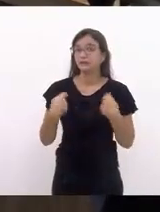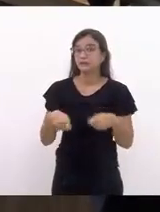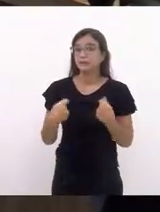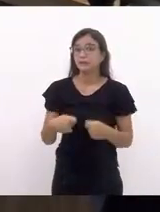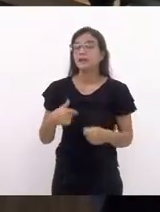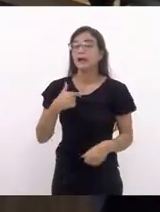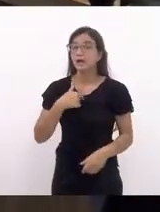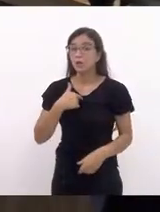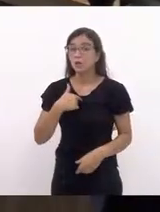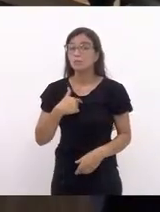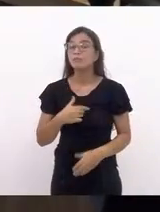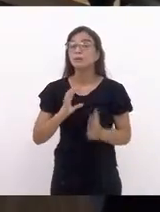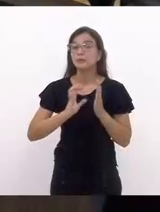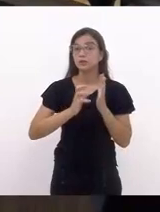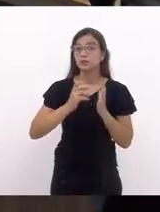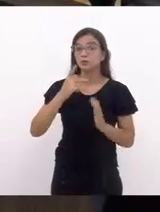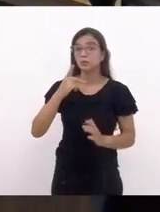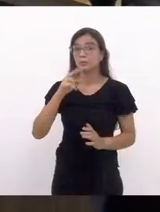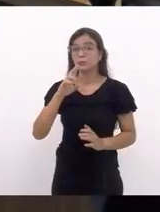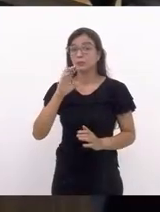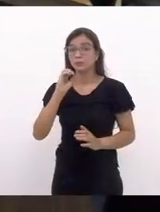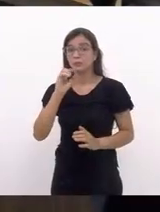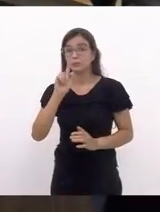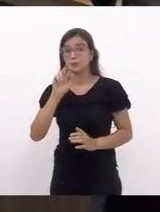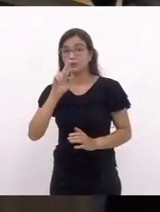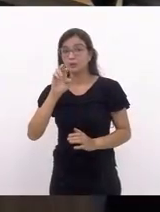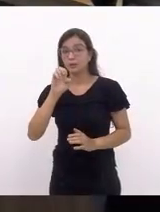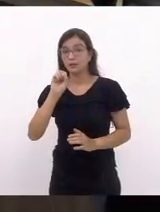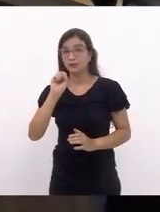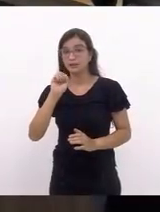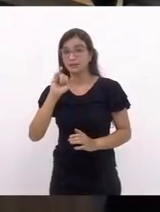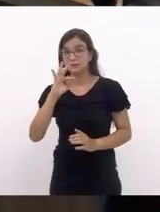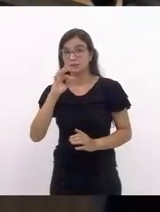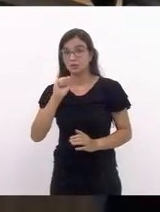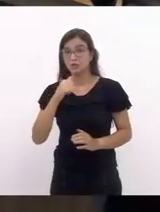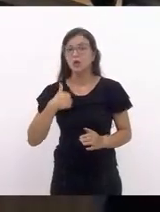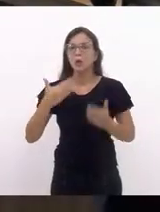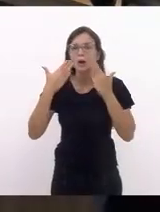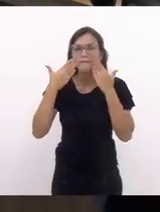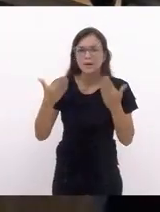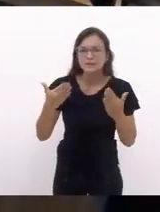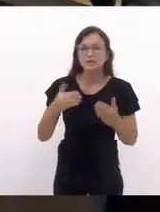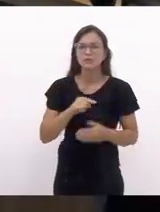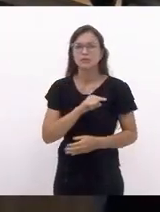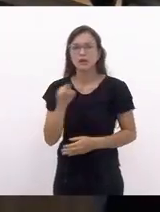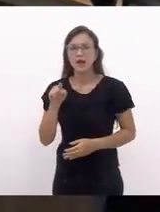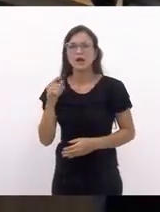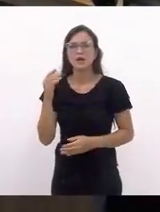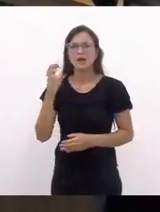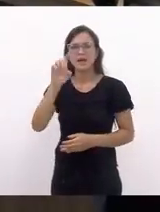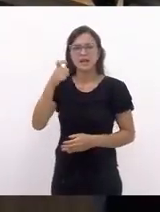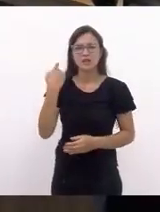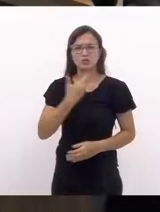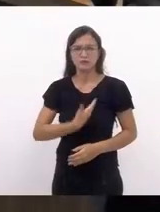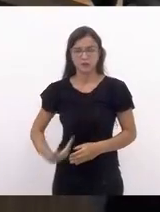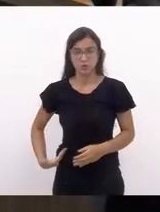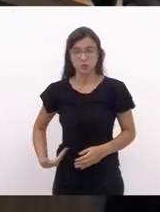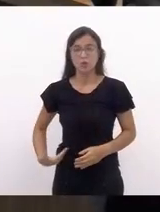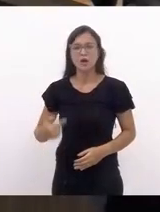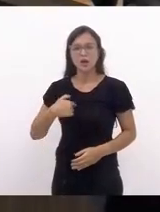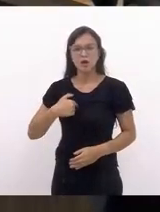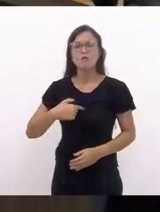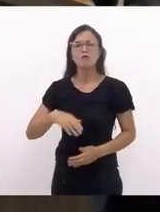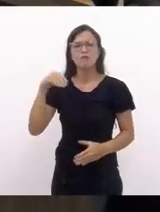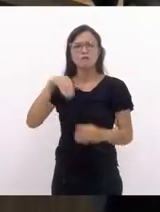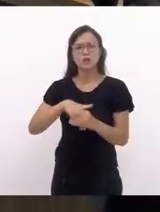nessa casa do ex governador Francisco Dornelles o meu voto É sim favorável à polícia militar e